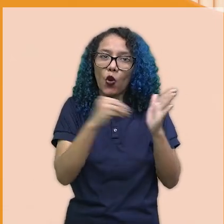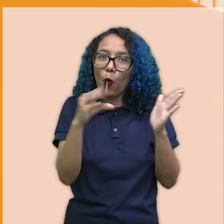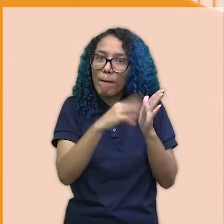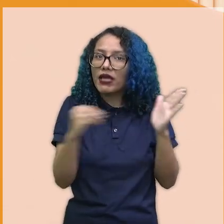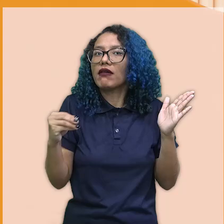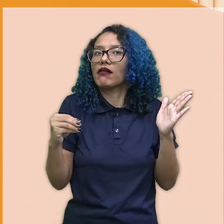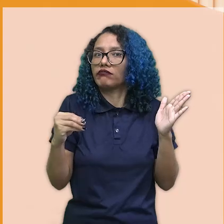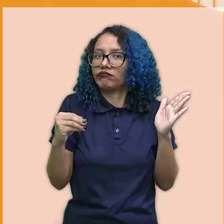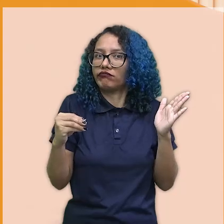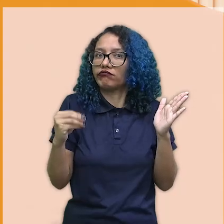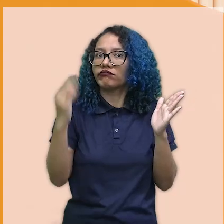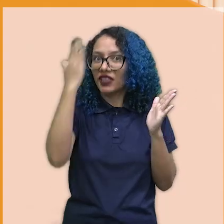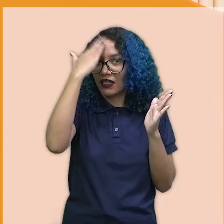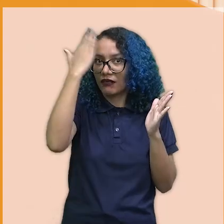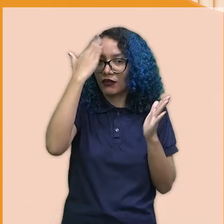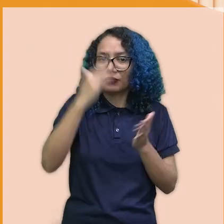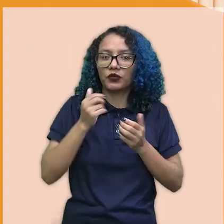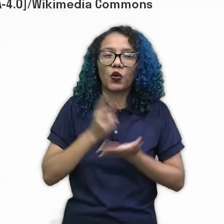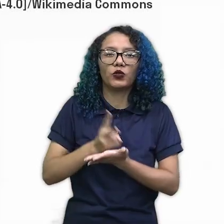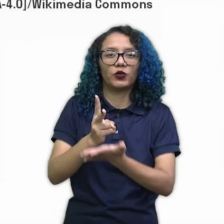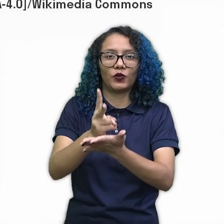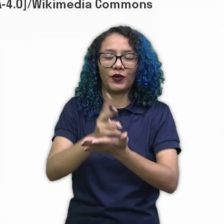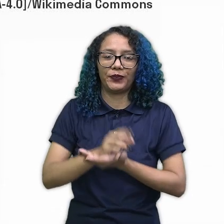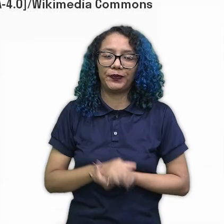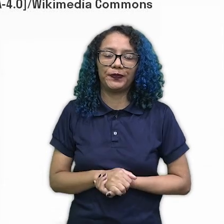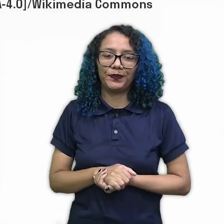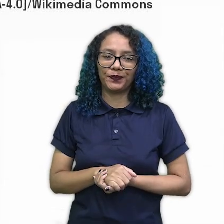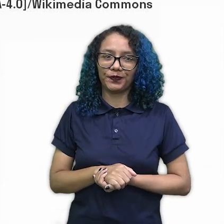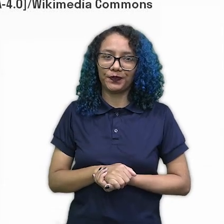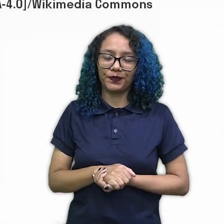aí. Vamos continuar então com o nosso texto.